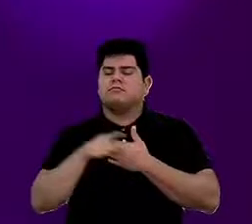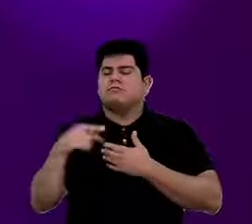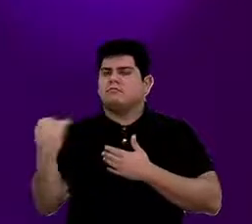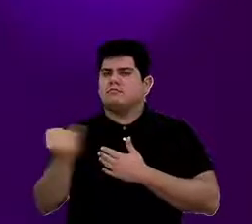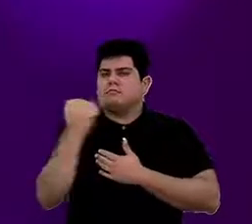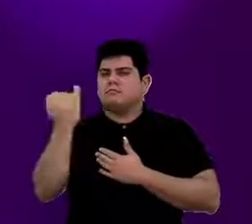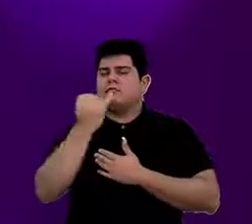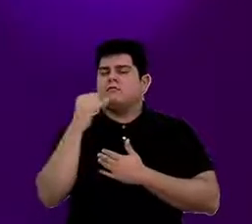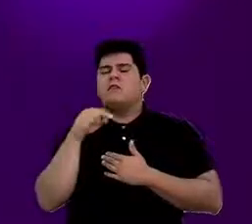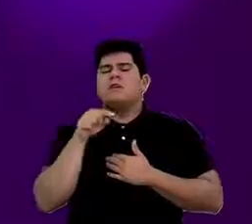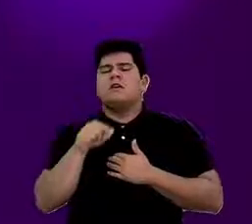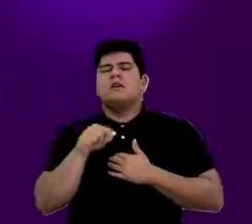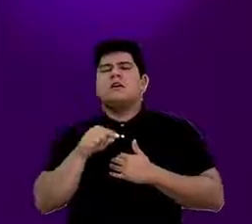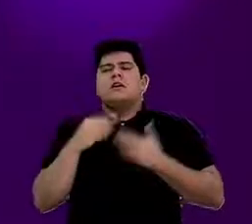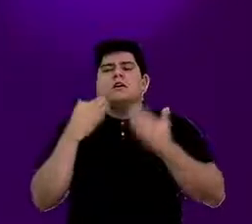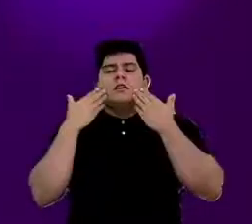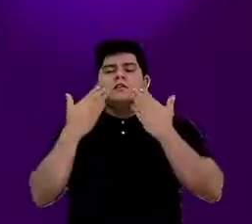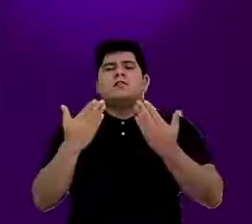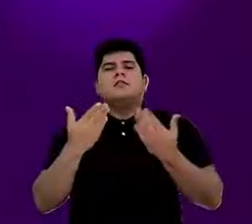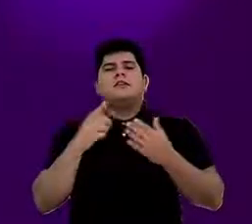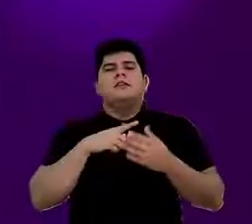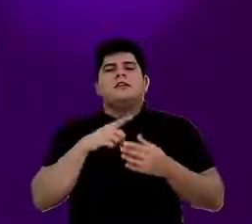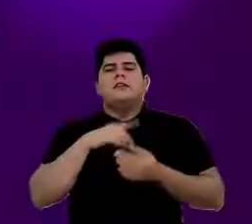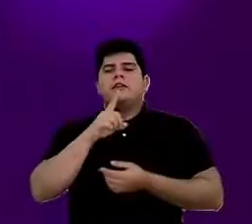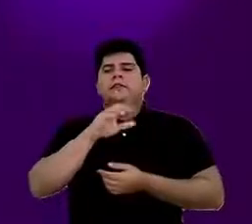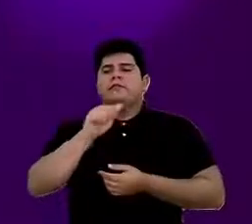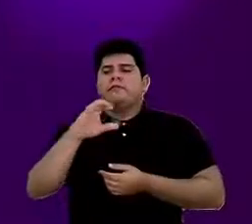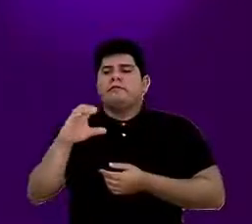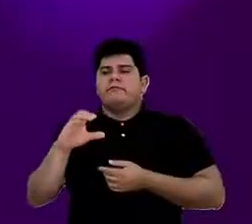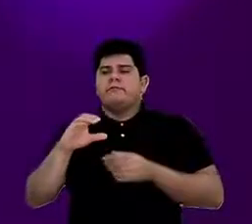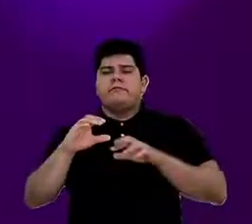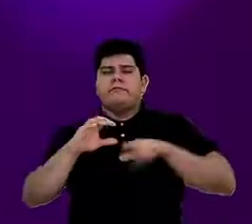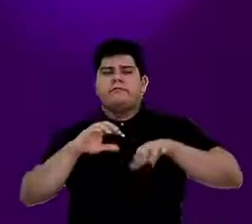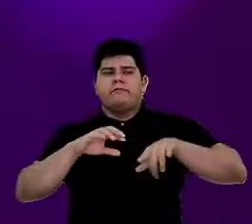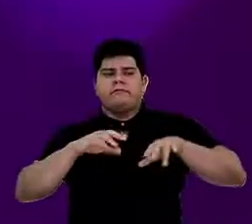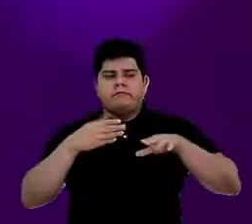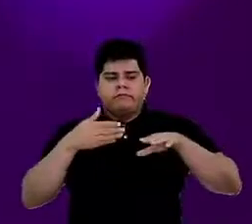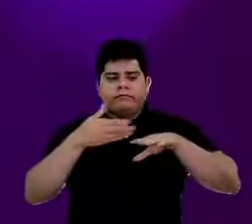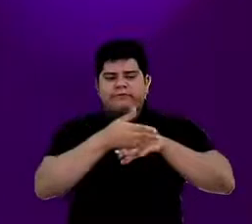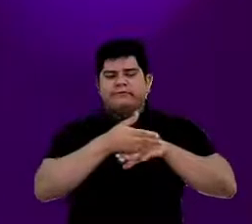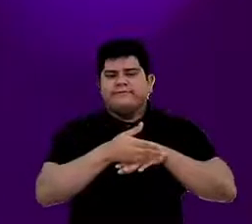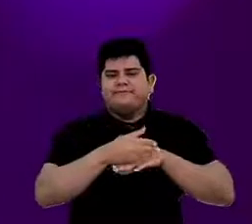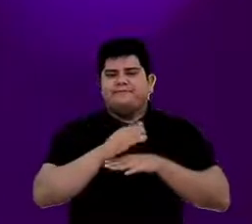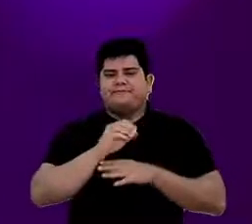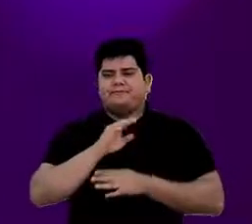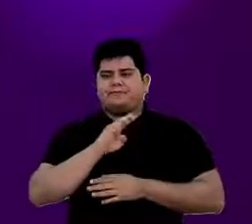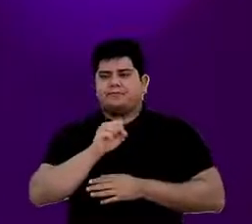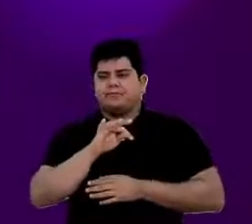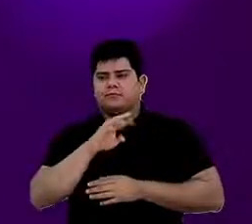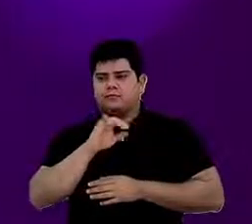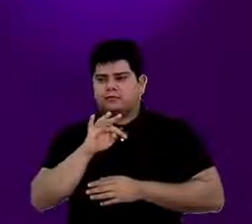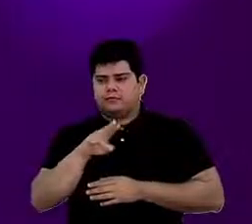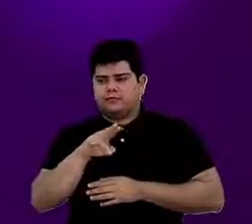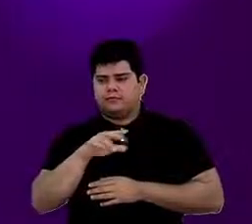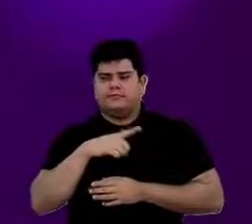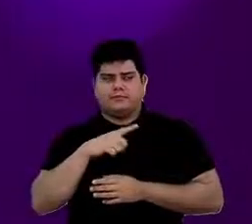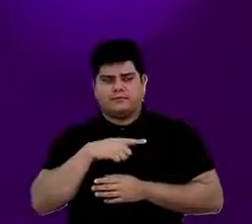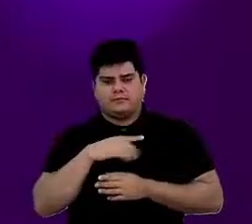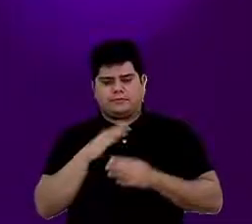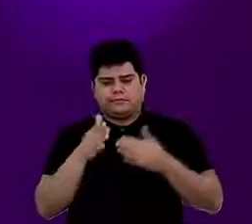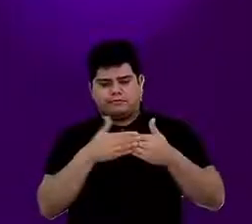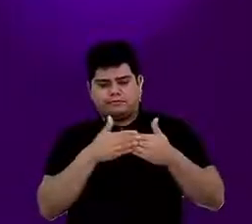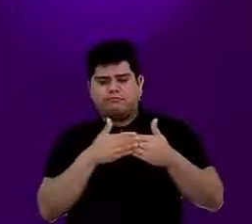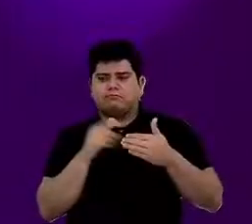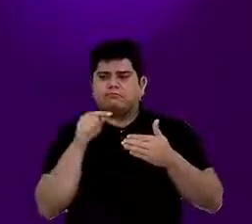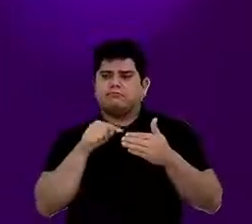na demonstração da DAC não obstrutiva, uma vez que a presença dessas placas e a visualização